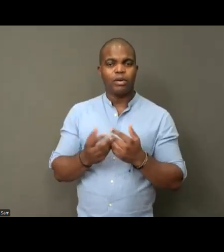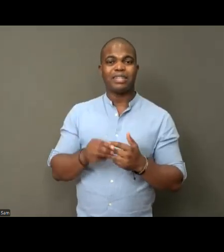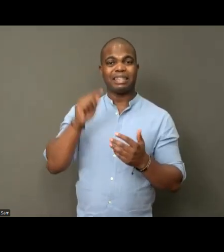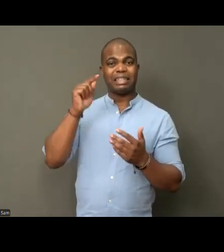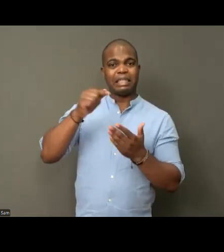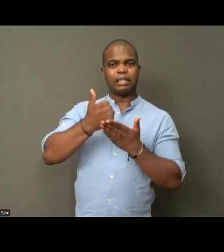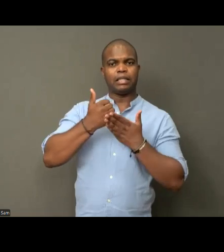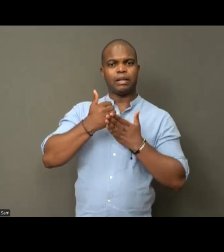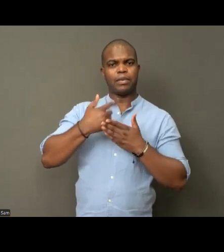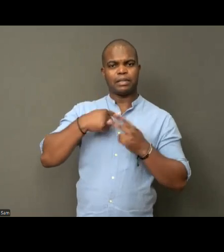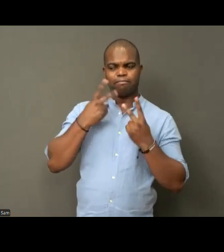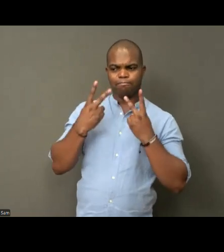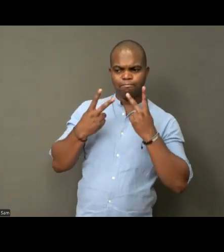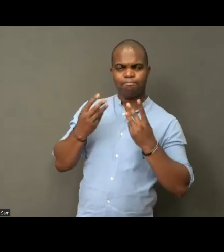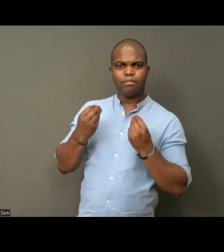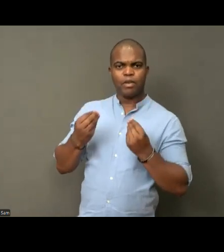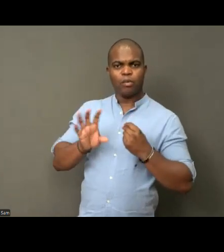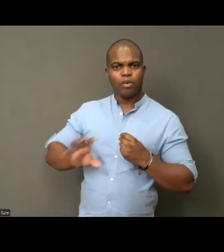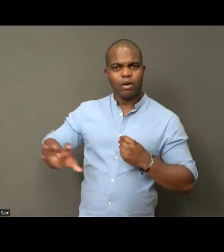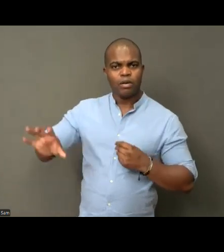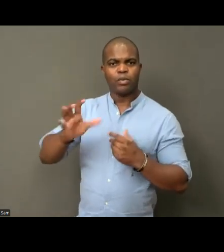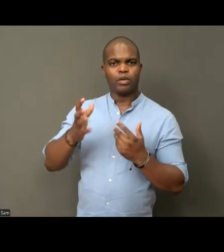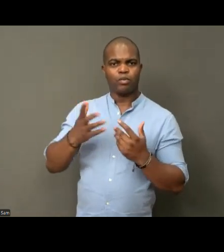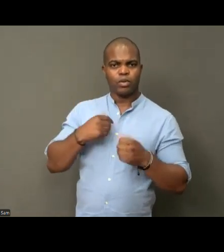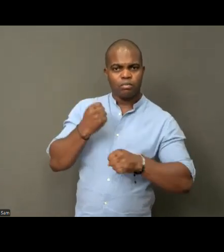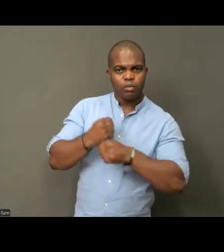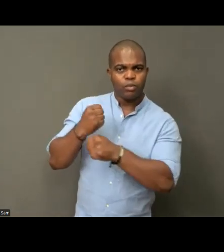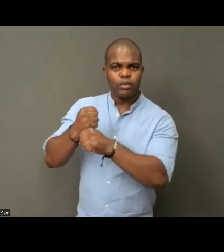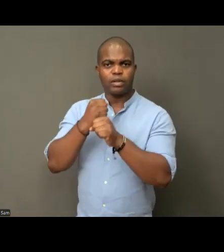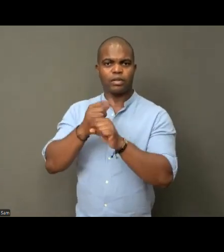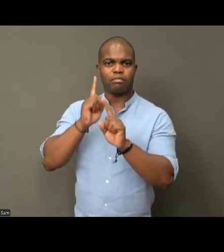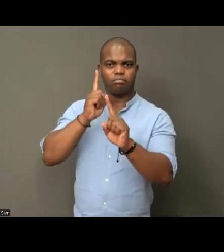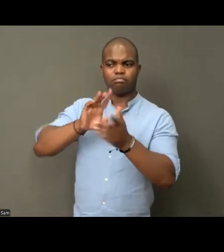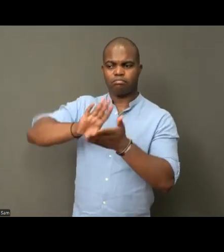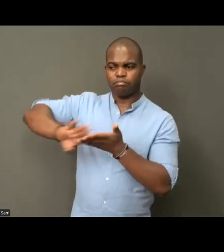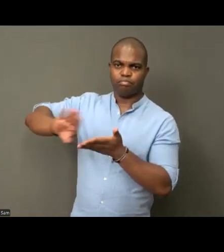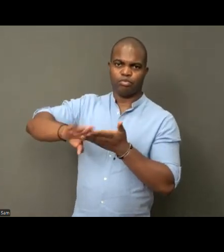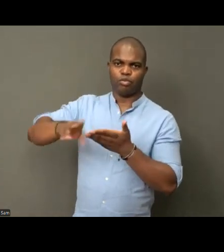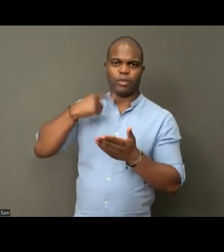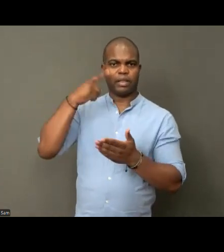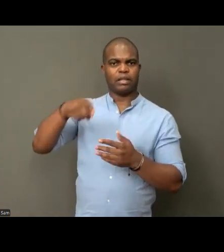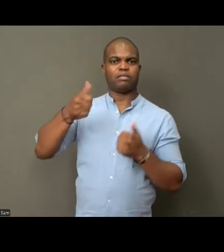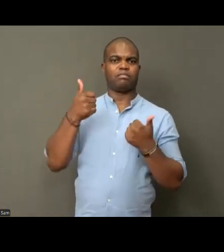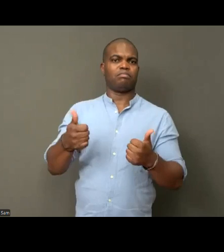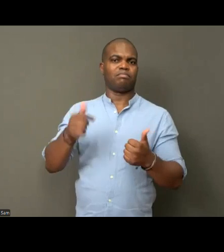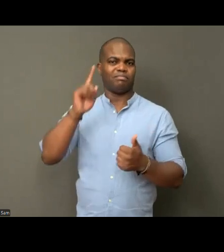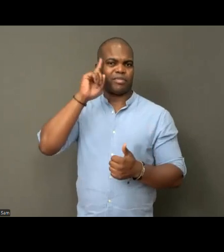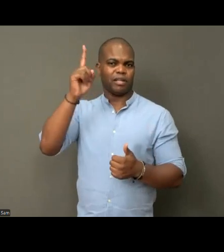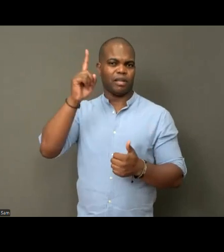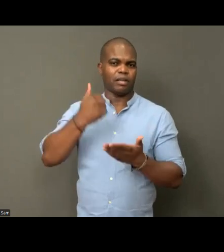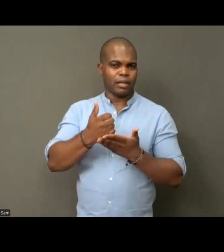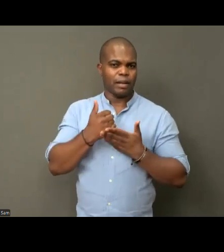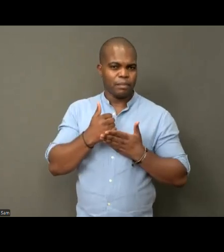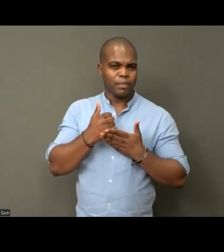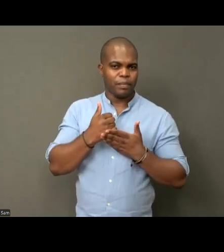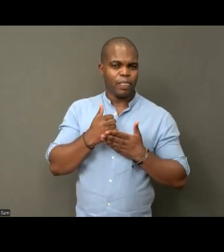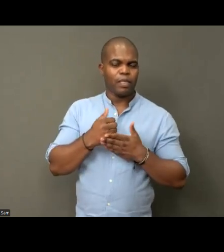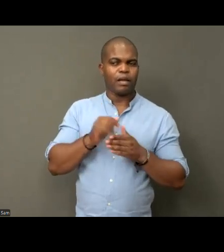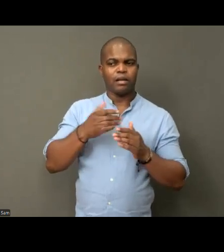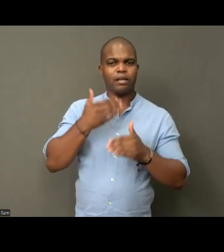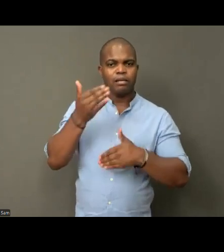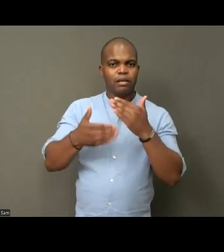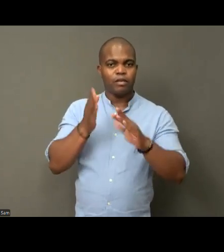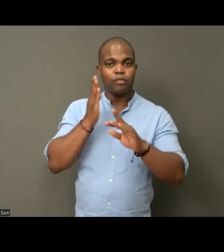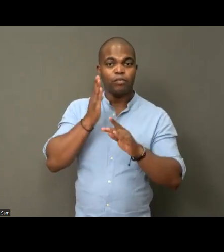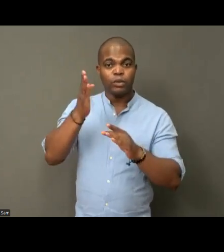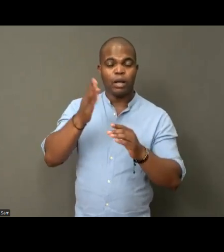a estratégia, a iniciativa de eliminação da OPAS é tão importante, porque é uma mudança de pensamento para ajudar todos a